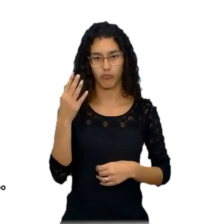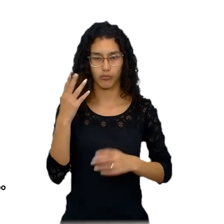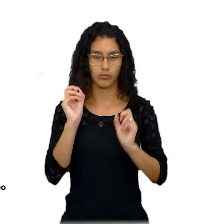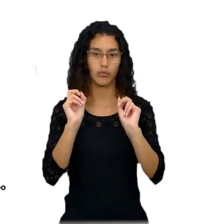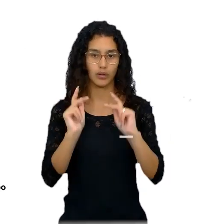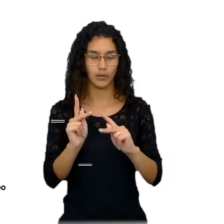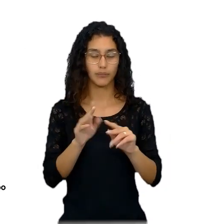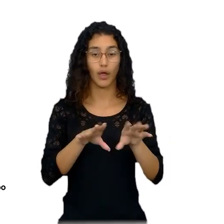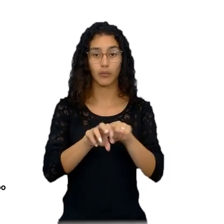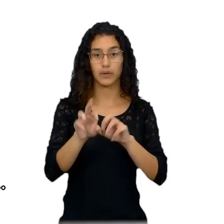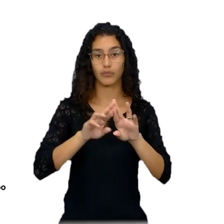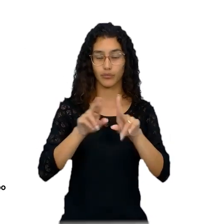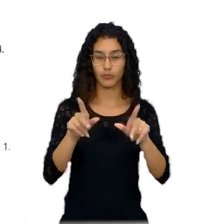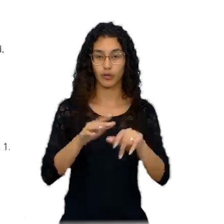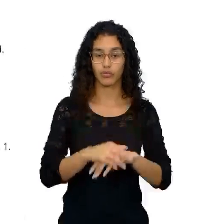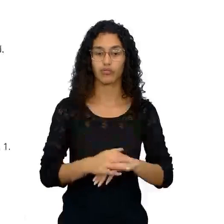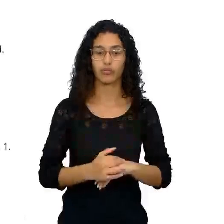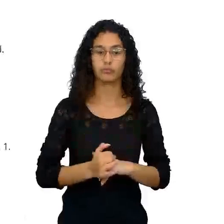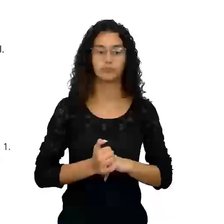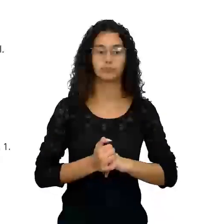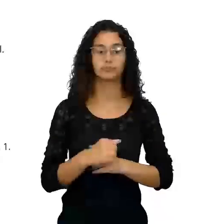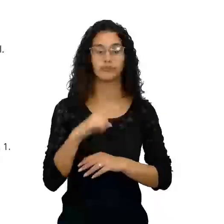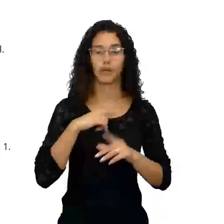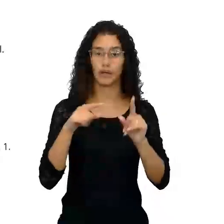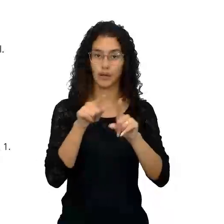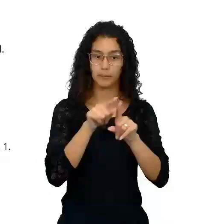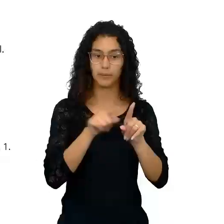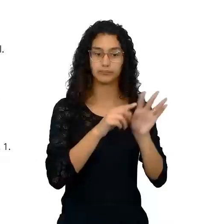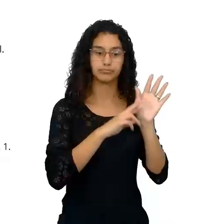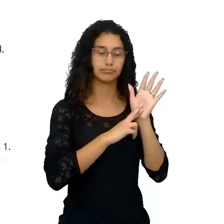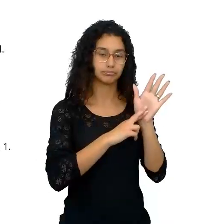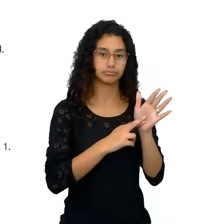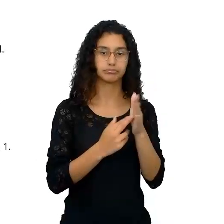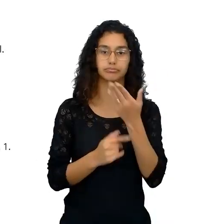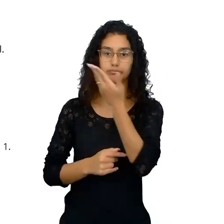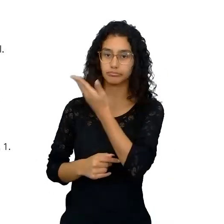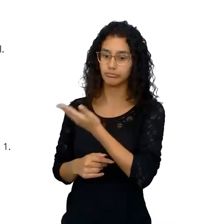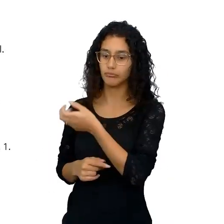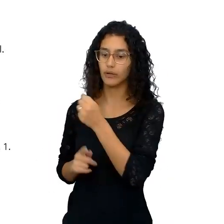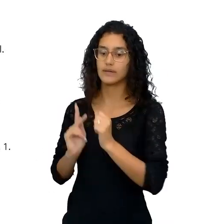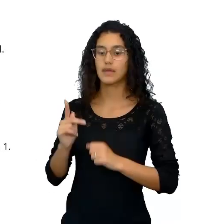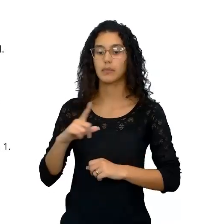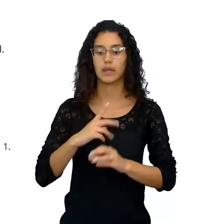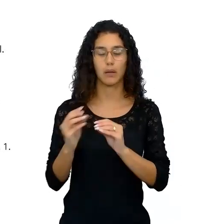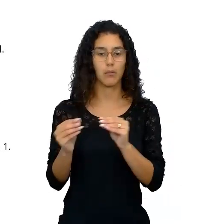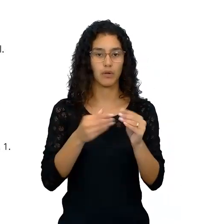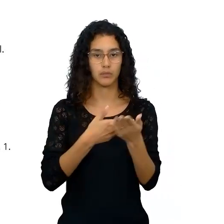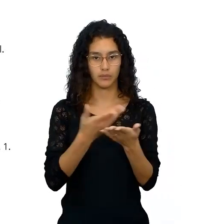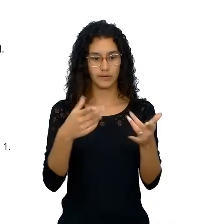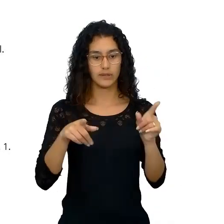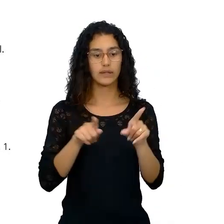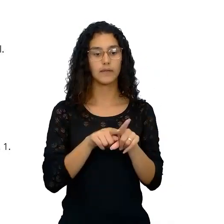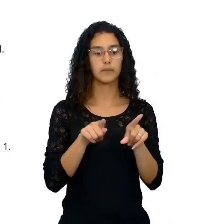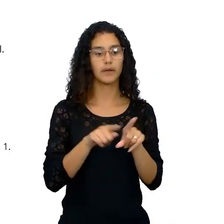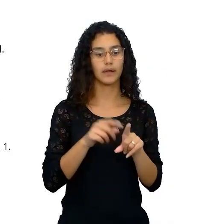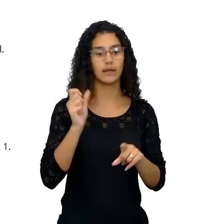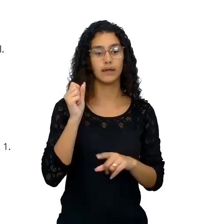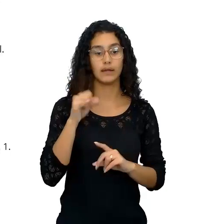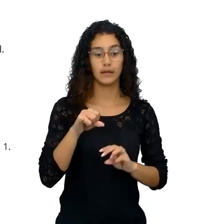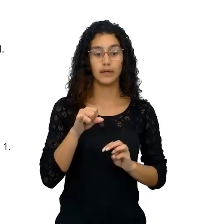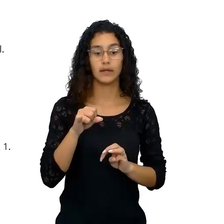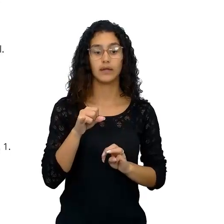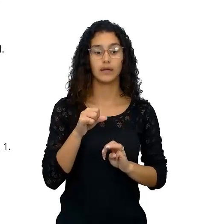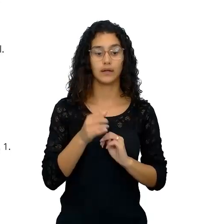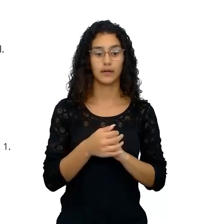Então, são formações diferentes. Temos as referências, como sempre, a gente também traz para vocês, tá bom? Caso vocês queiram